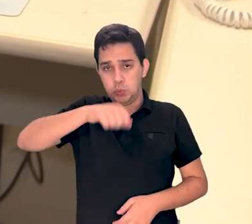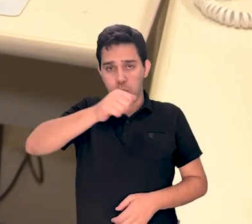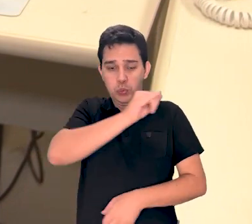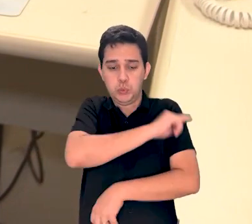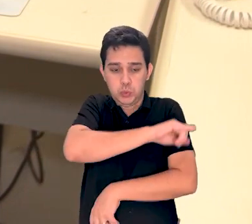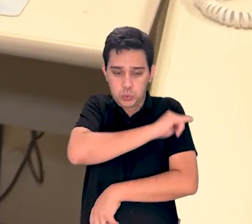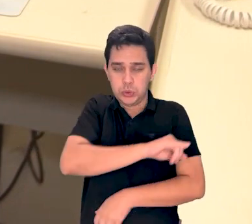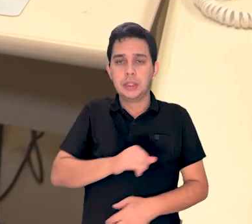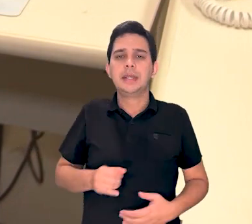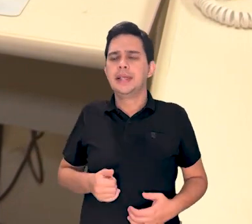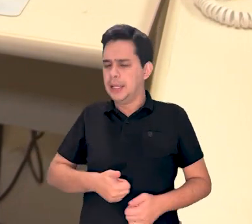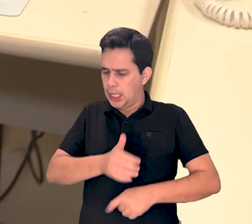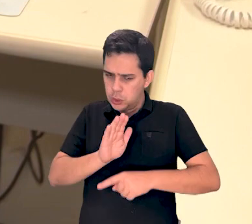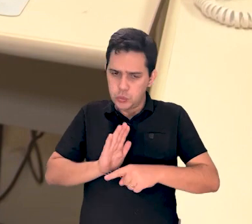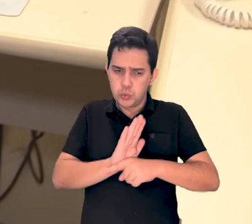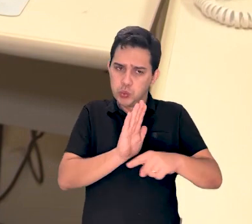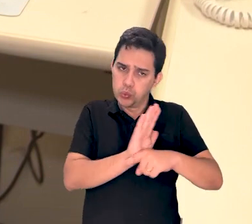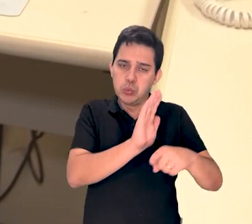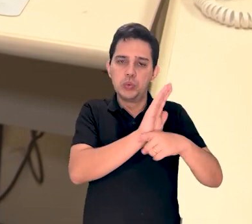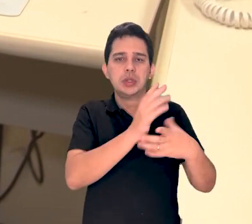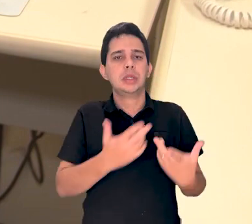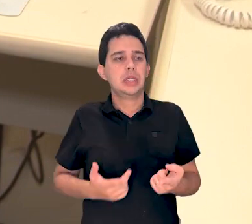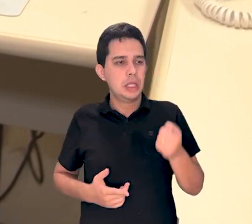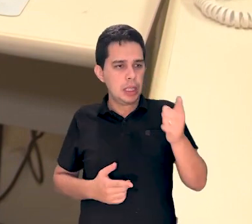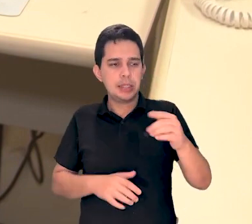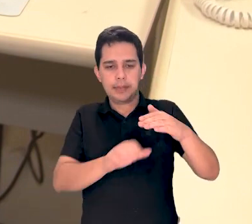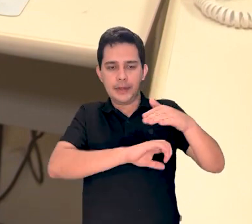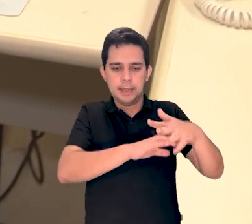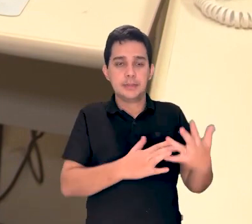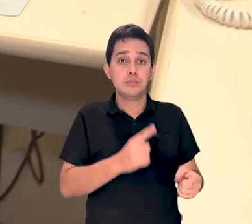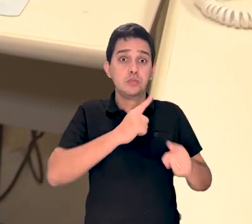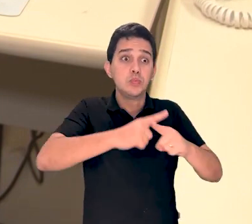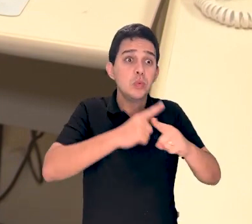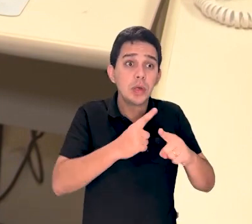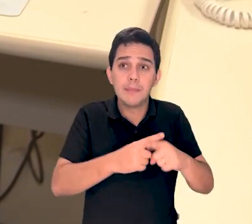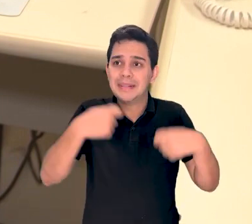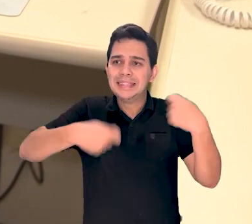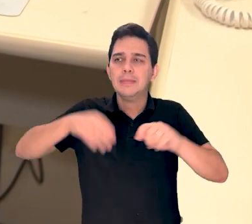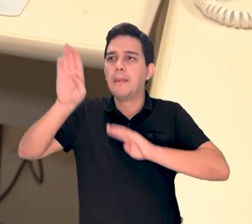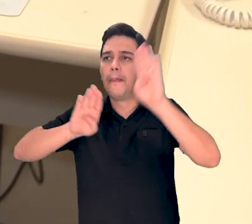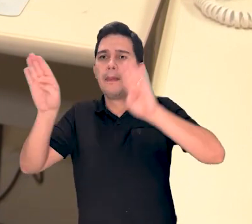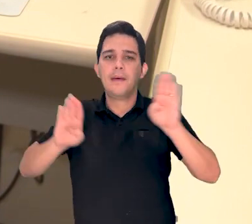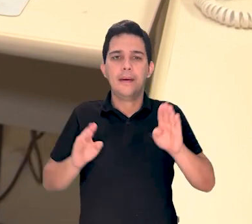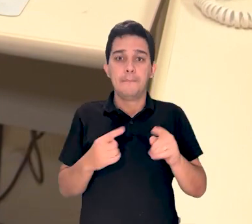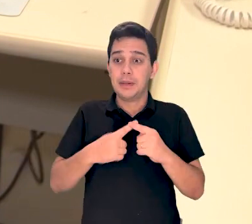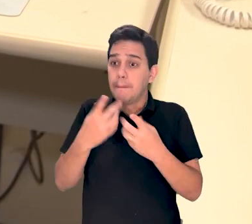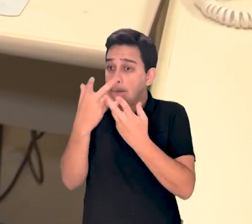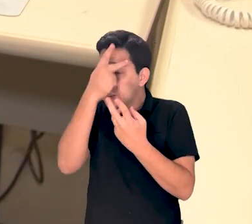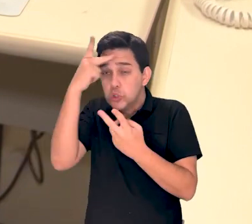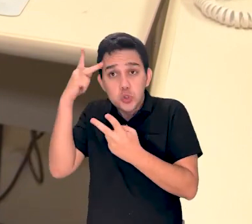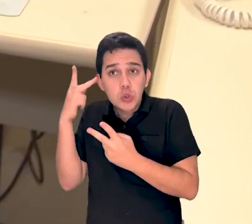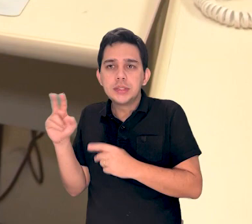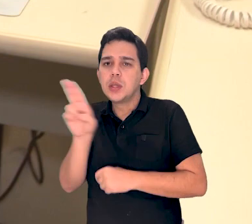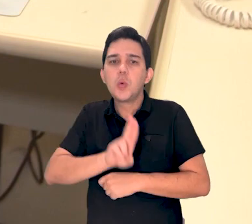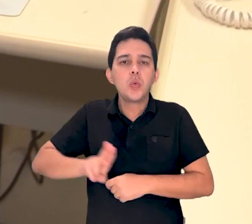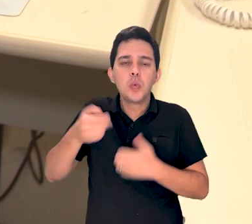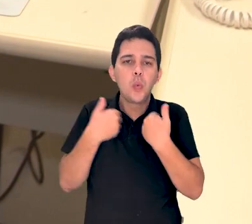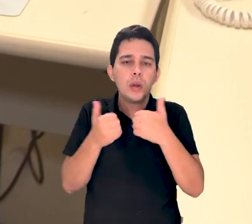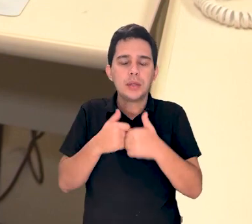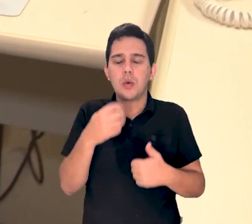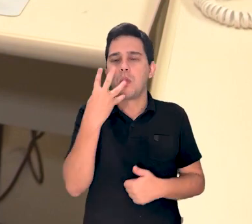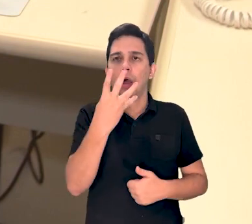é transporta 4 milhões de usuários por dia na é pra que o próprio